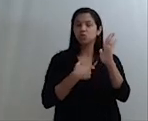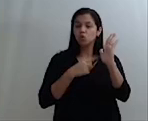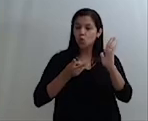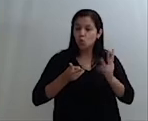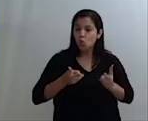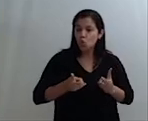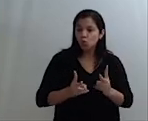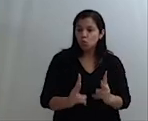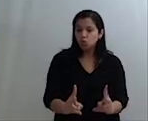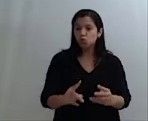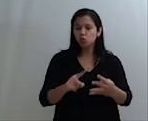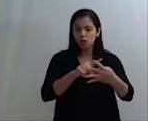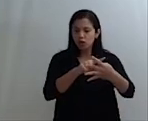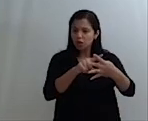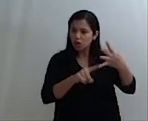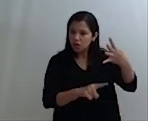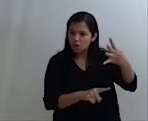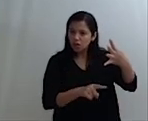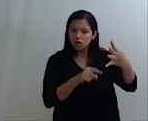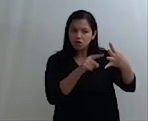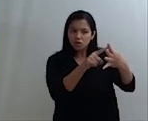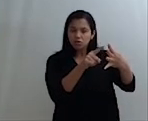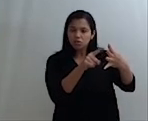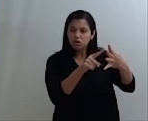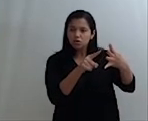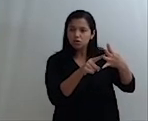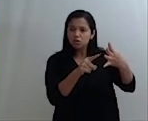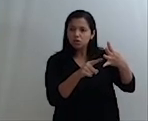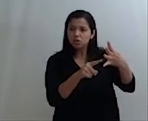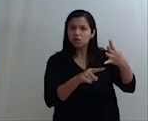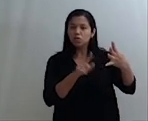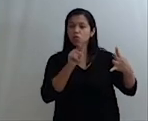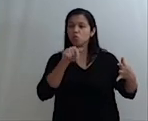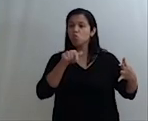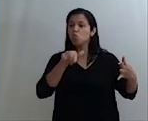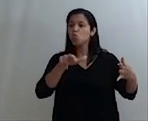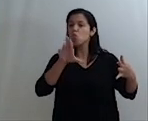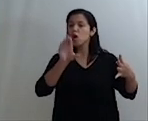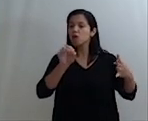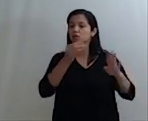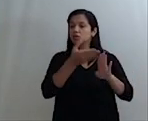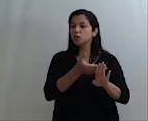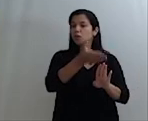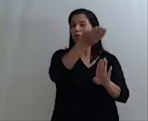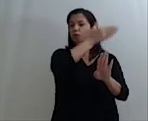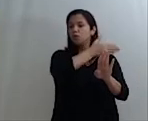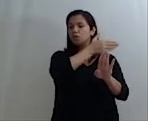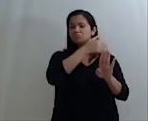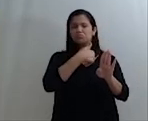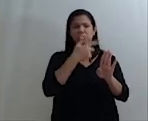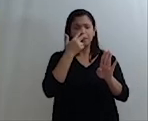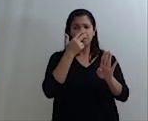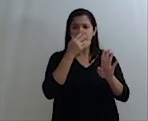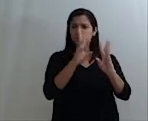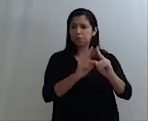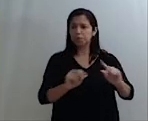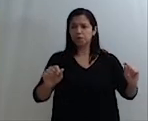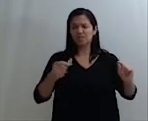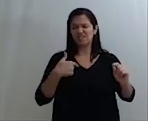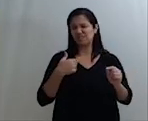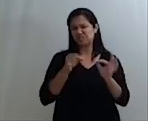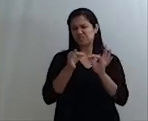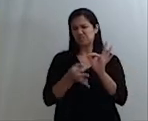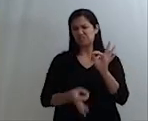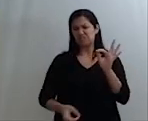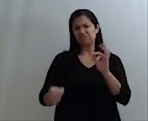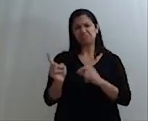aquelas condições de de de há mais de um ano atrás e elas não existem não vou me alongar ess